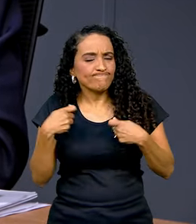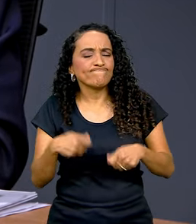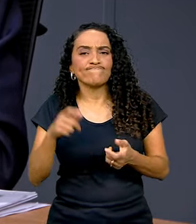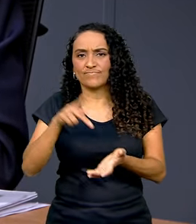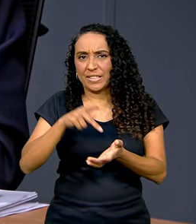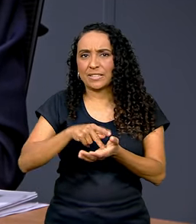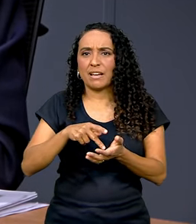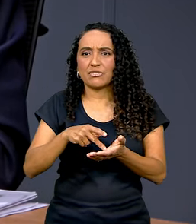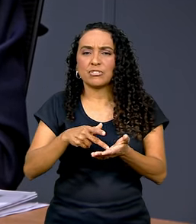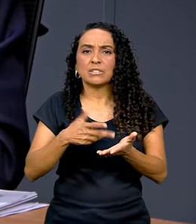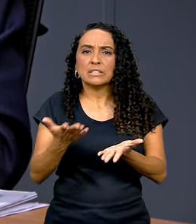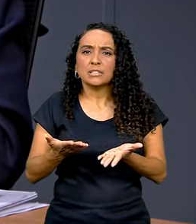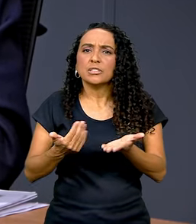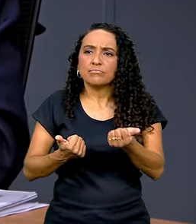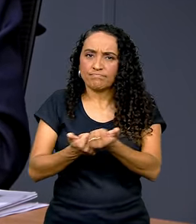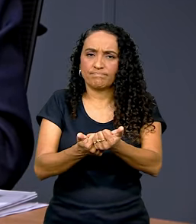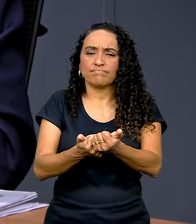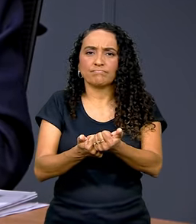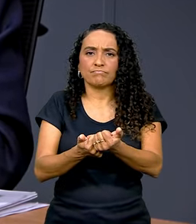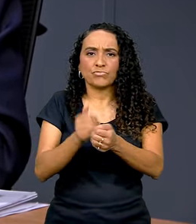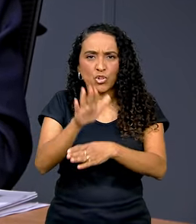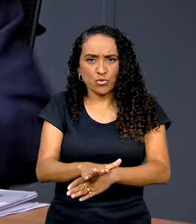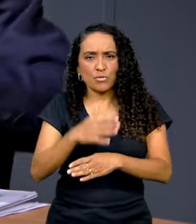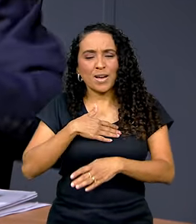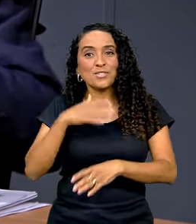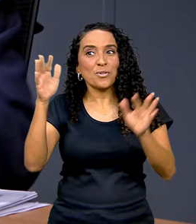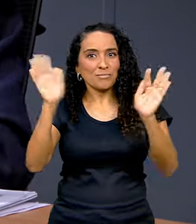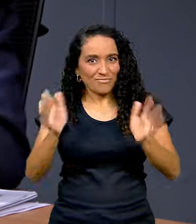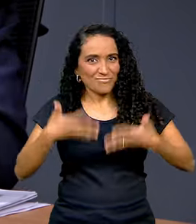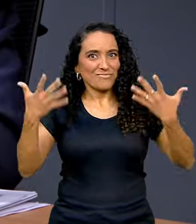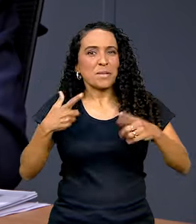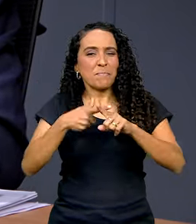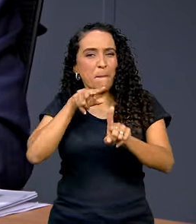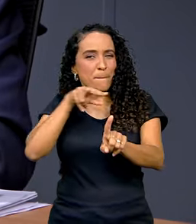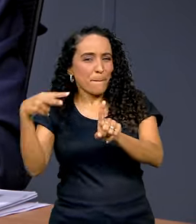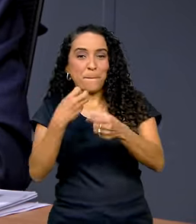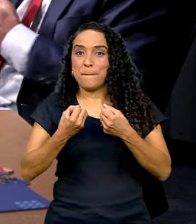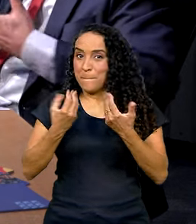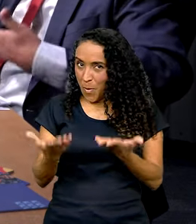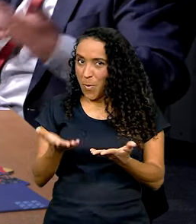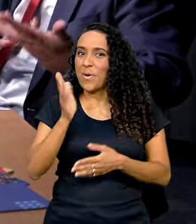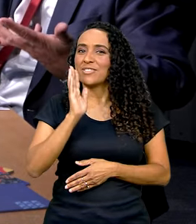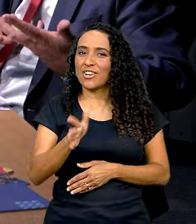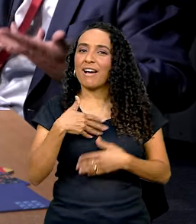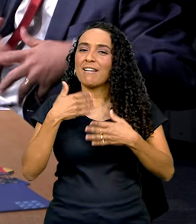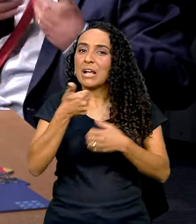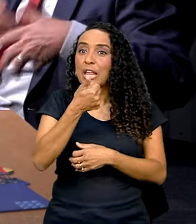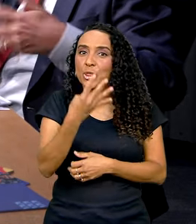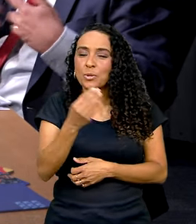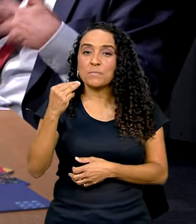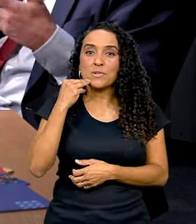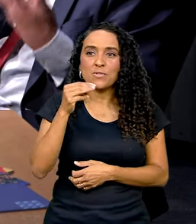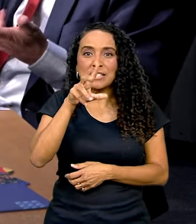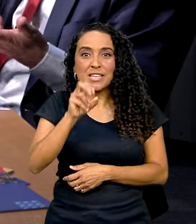precisando não é desse atendimento mas eu tô animado porque as perspectivas são boas e já são como eu disse aqui de